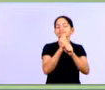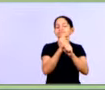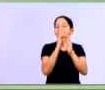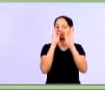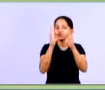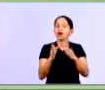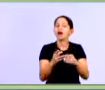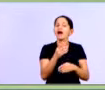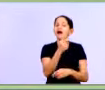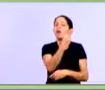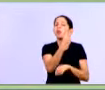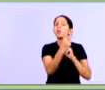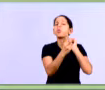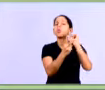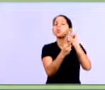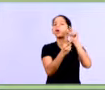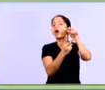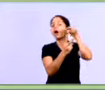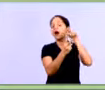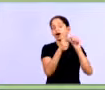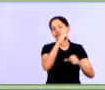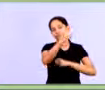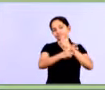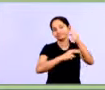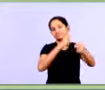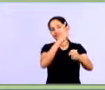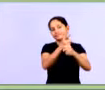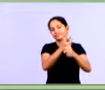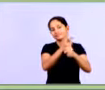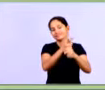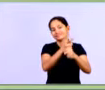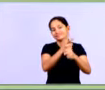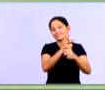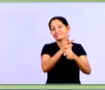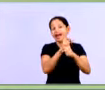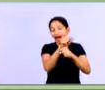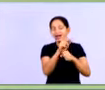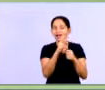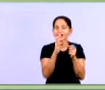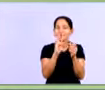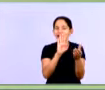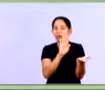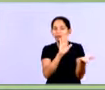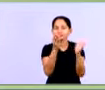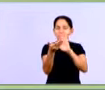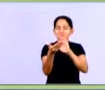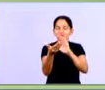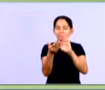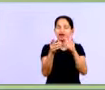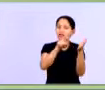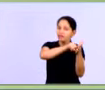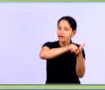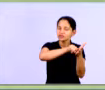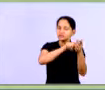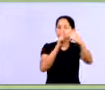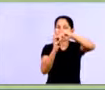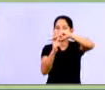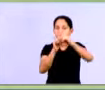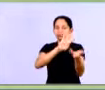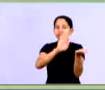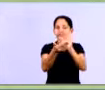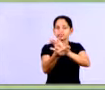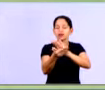da fórmula, que é o ano que começa a haver essa mudança, né? Que deixa de ser negativo, o último ano negativo, depois do qual vai